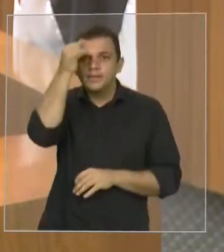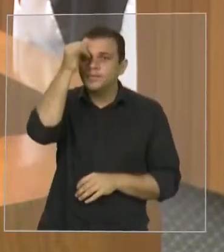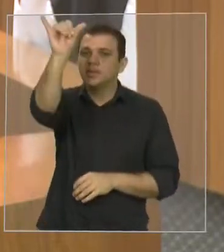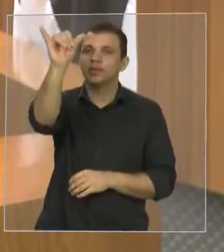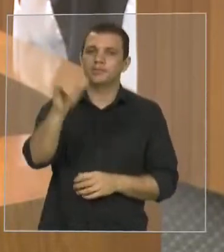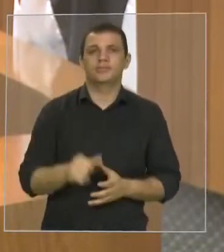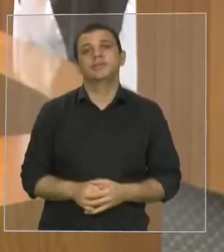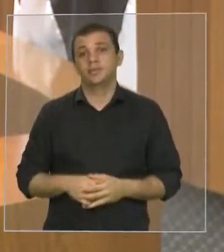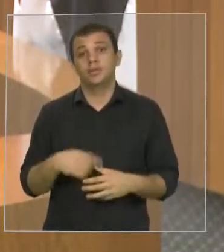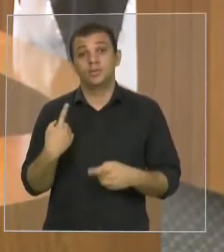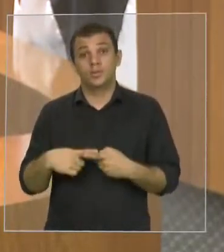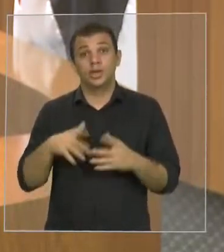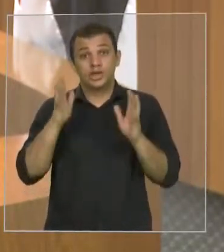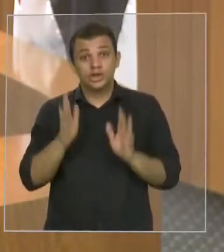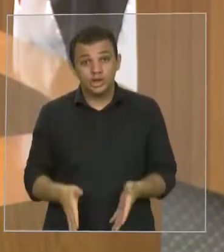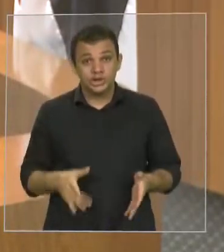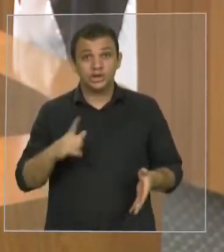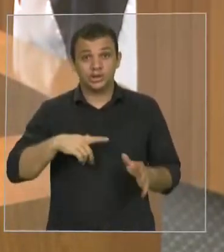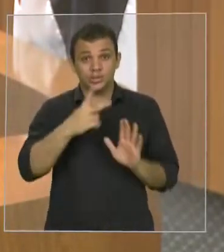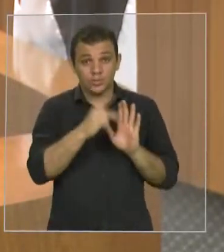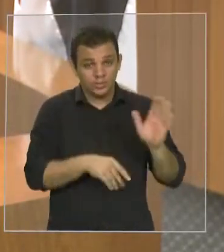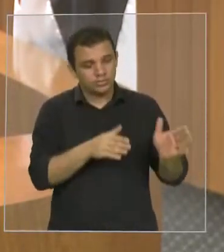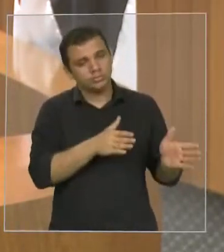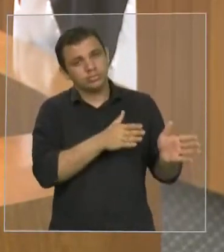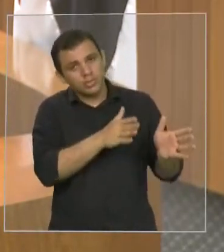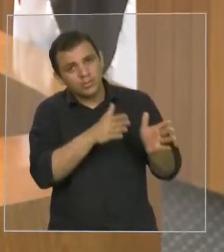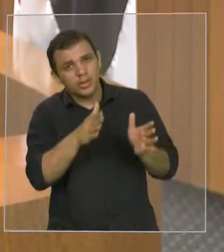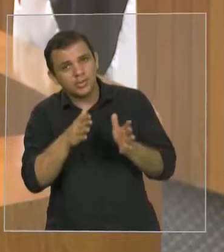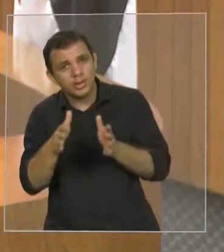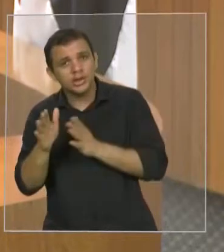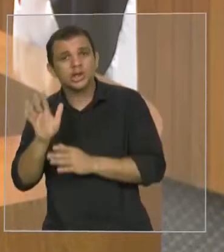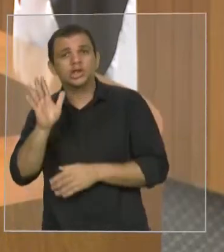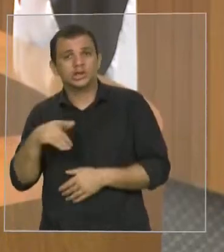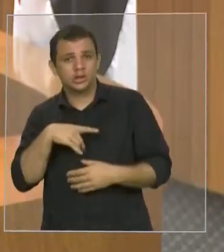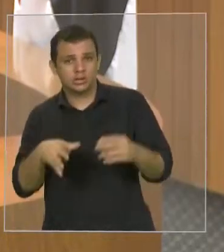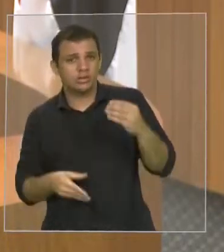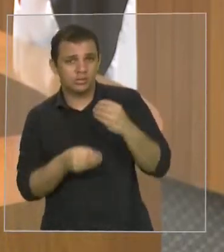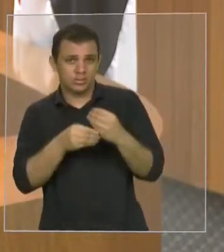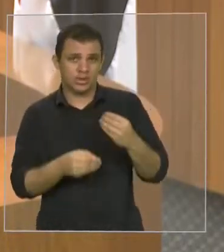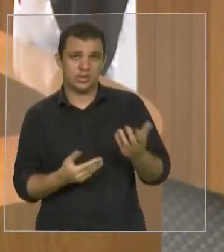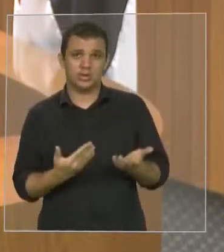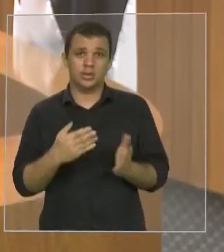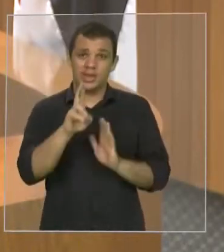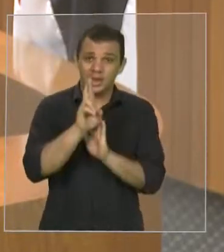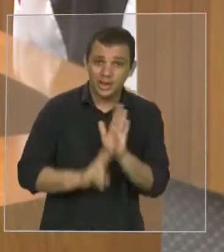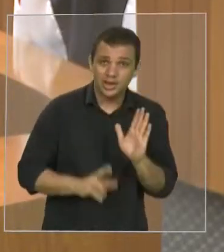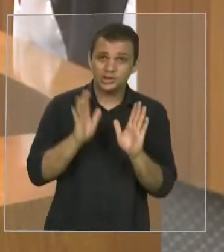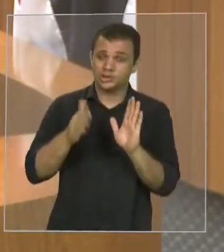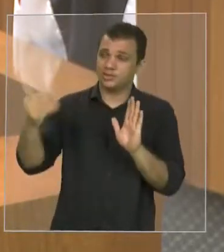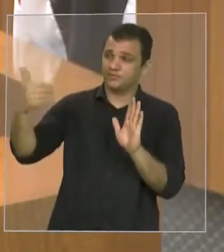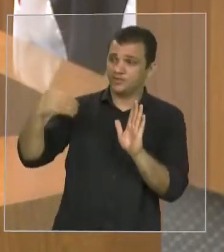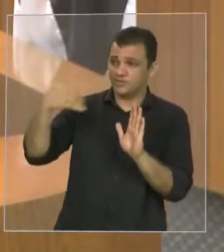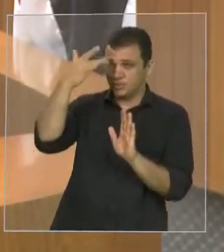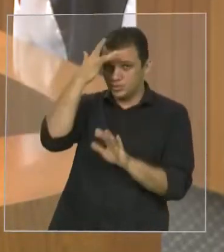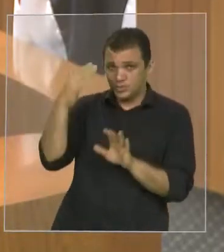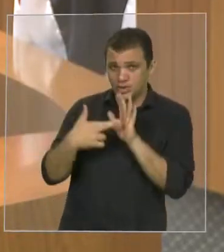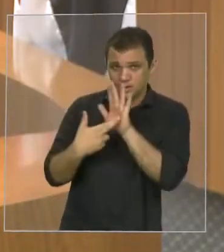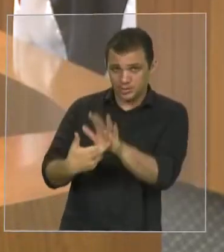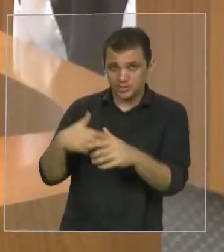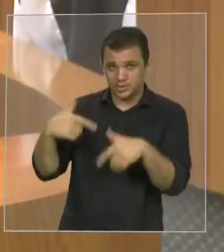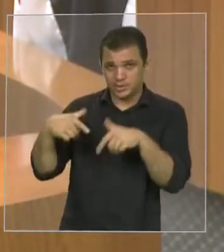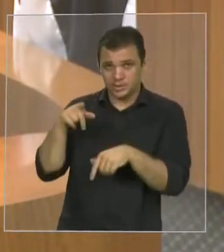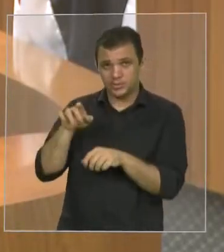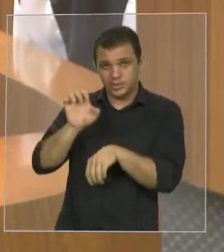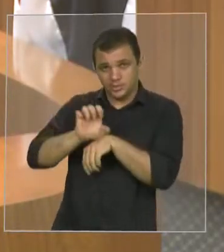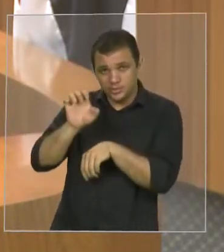foi apresentada uma emenda, o relator recebeu, inclusive, representantes de servidores do Estado, exatamente para que possam discutir as alterações